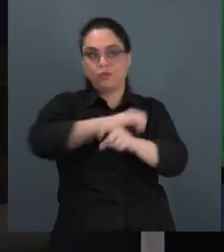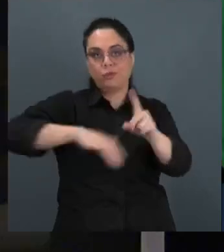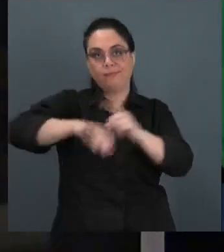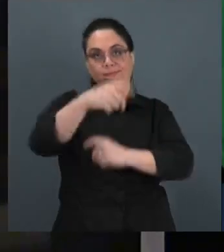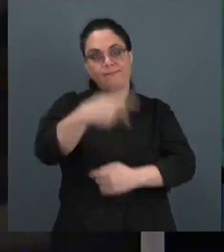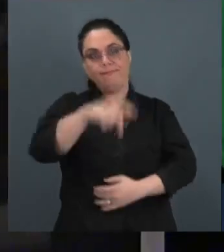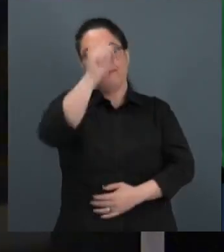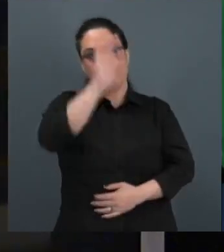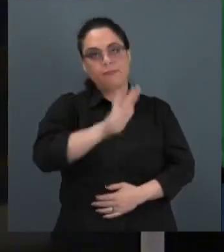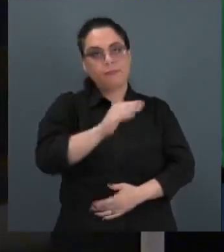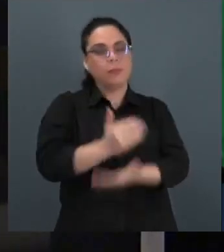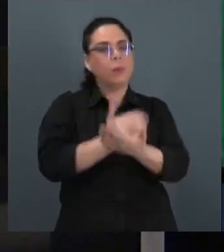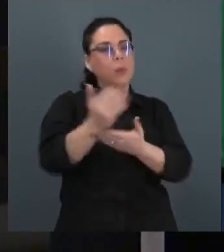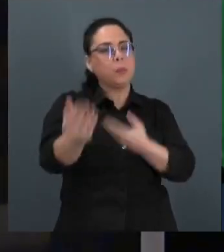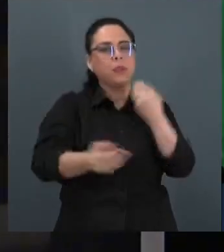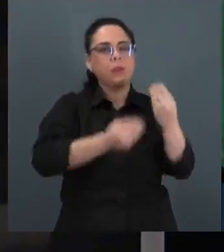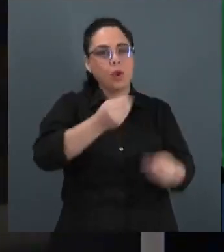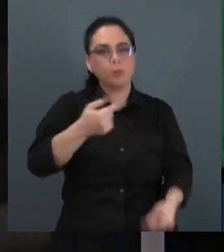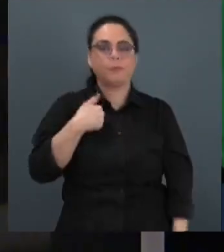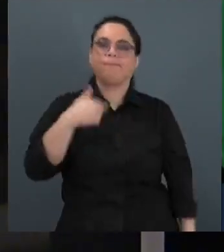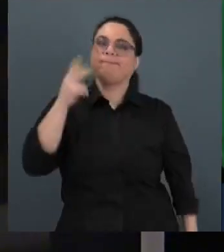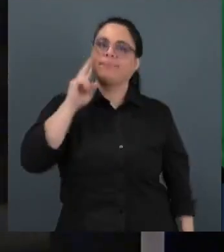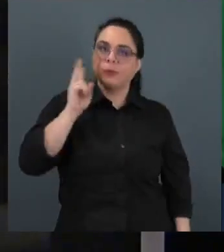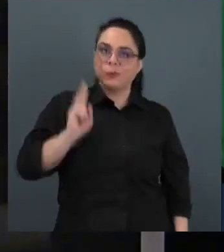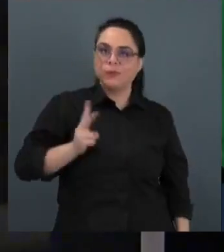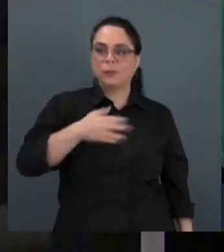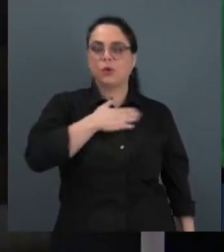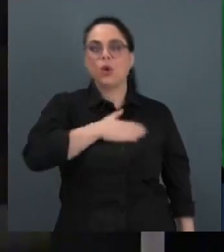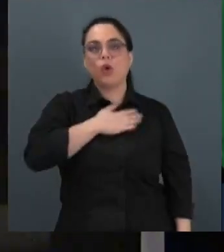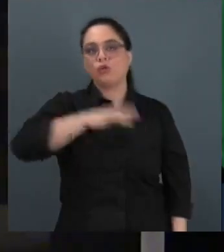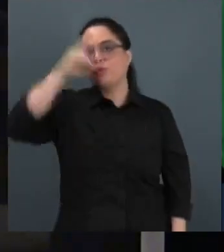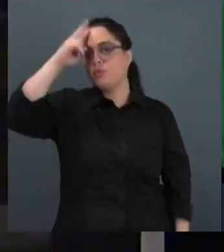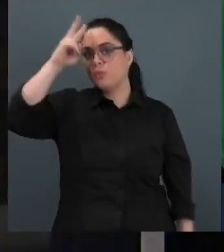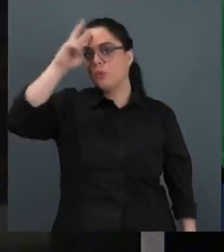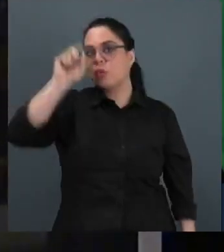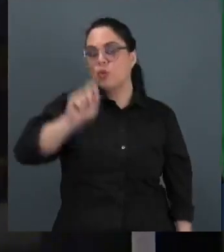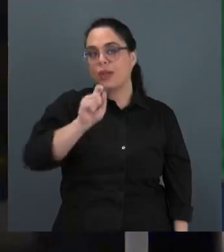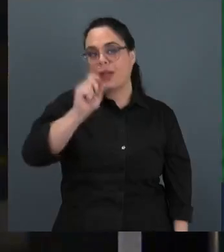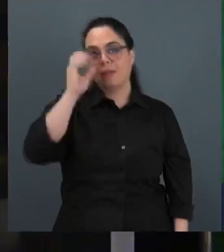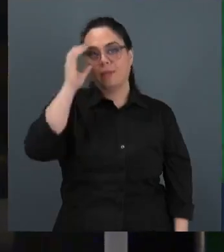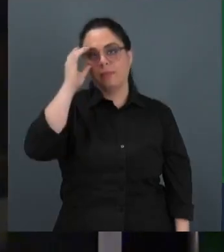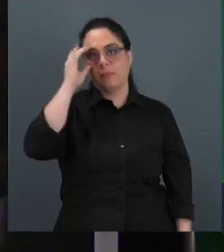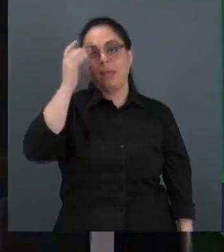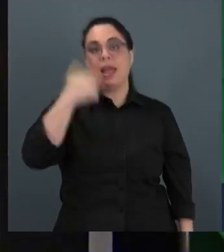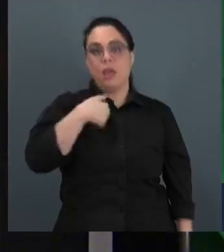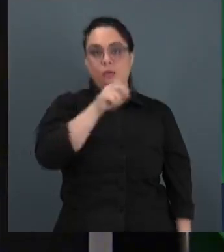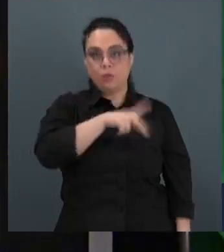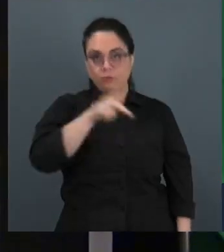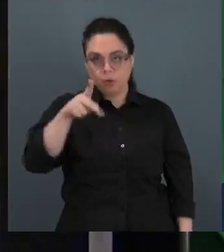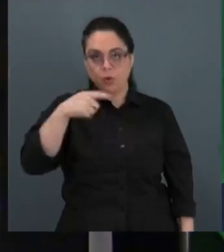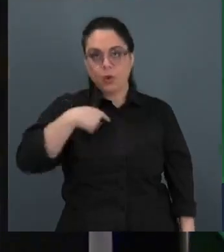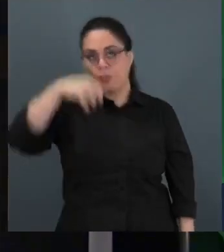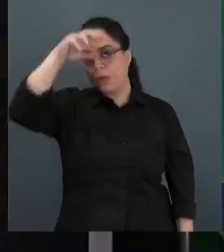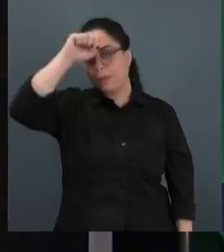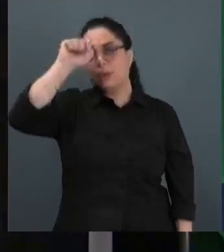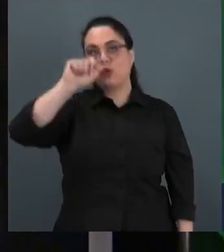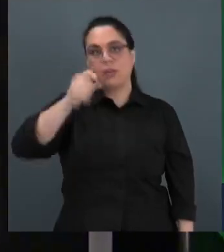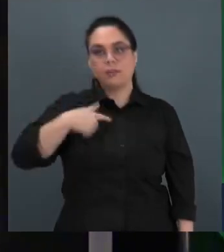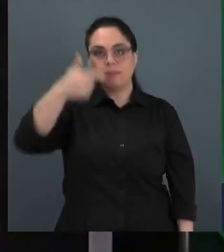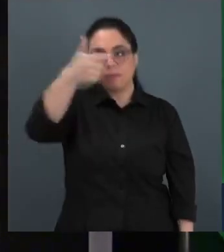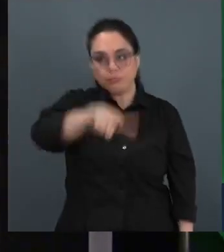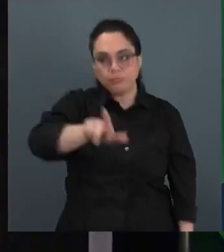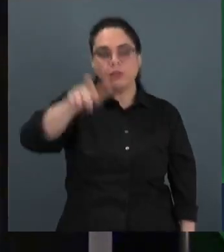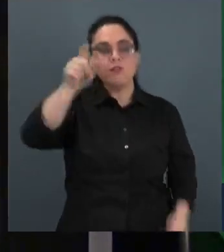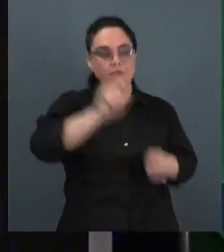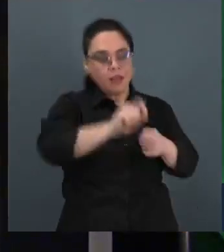Isso começa, senhores, e eu sempre gosto de relembrar isso, porque, como professor, aprendi que a repetição traz o